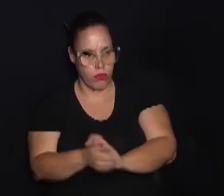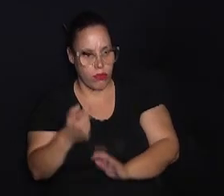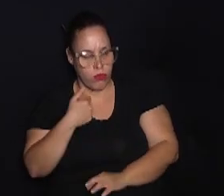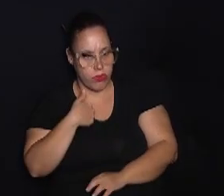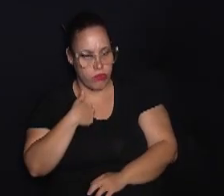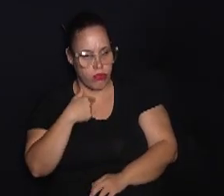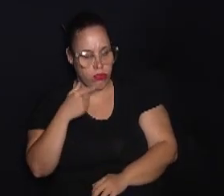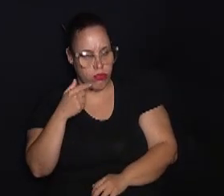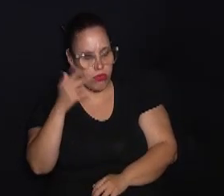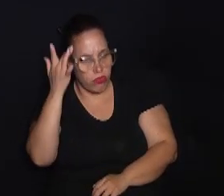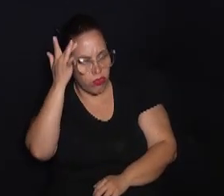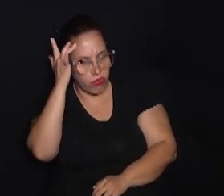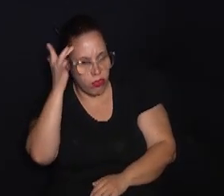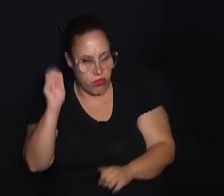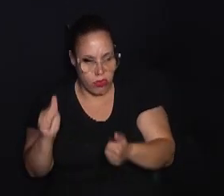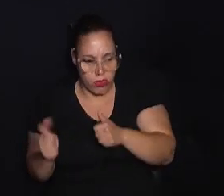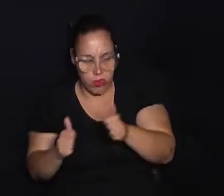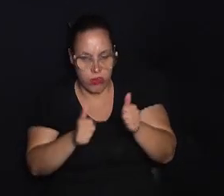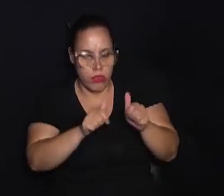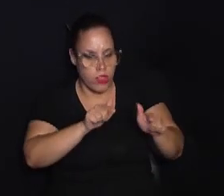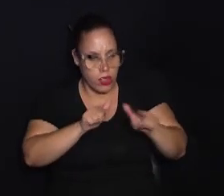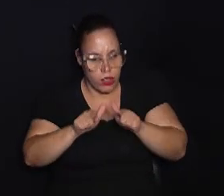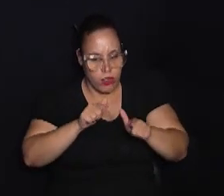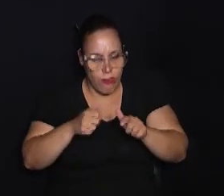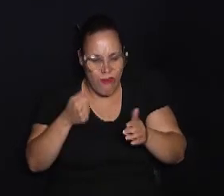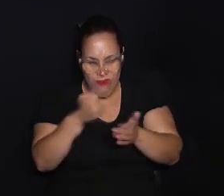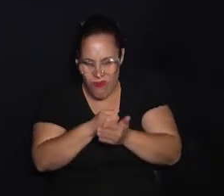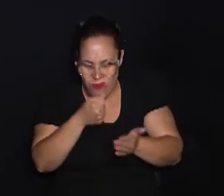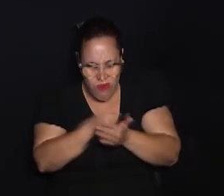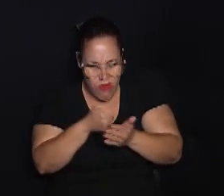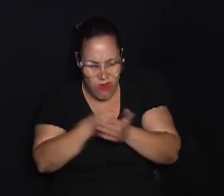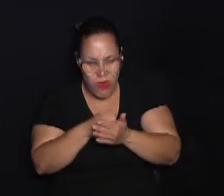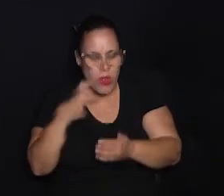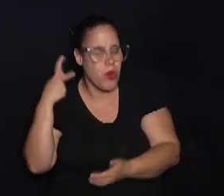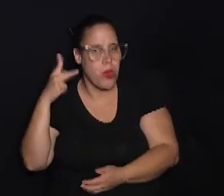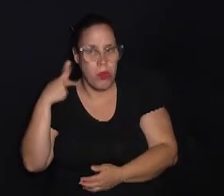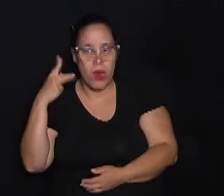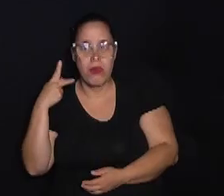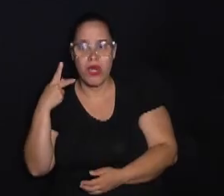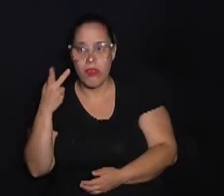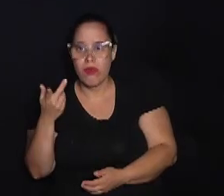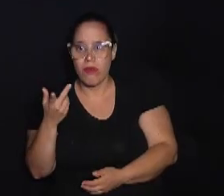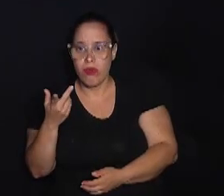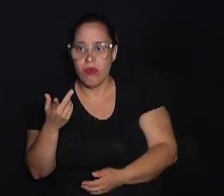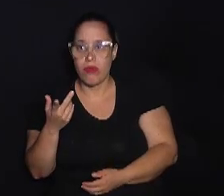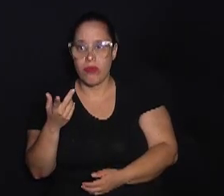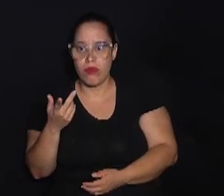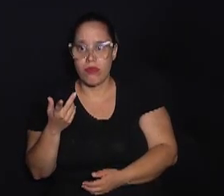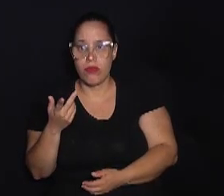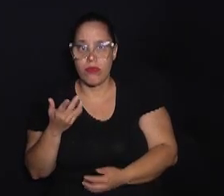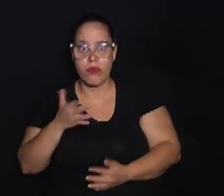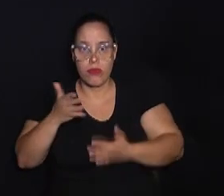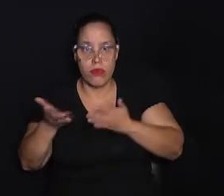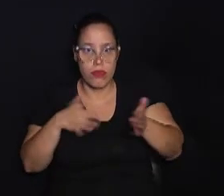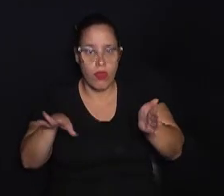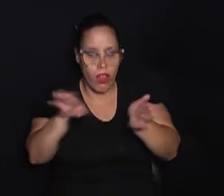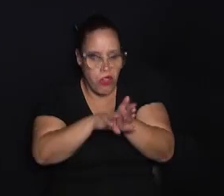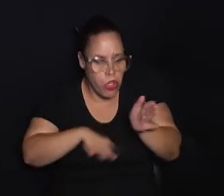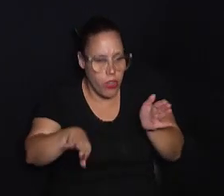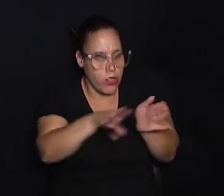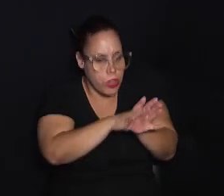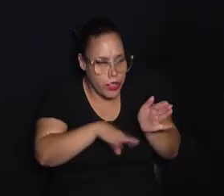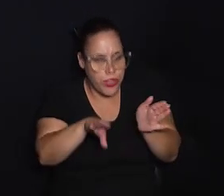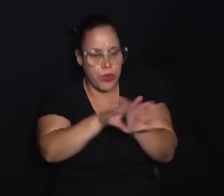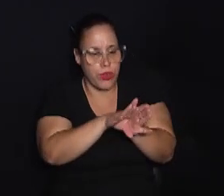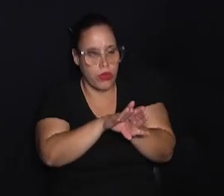eu avalio que a gente tem um trabalho muito intenso enquanto parlamentar, né? As demandas chegam para nós.